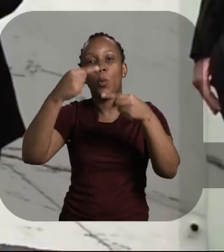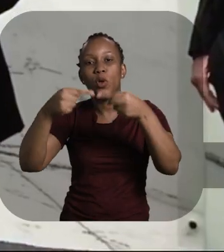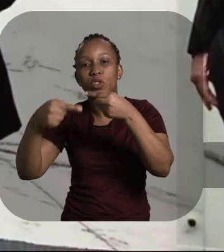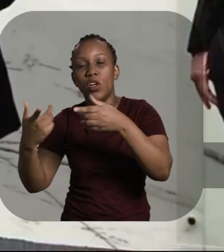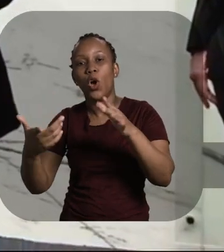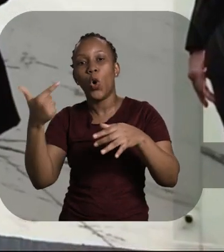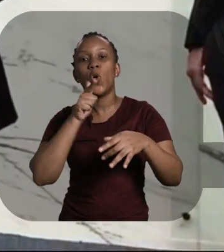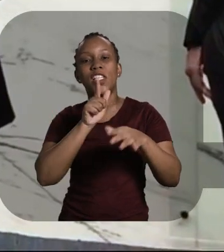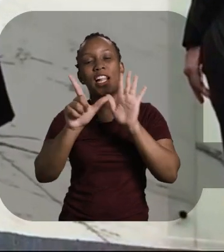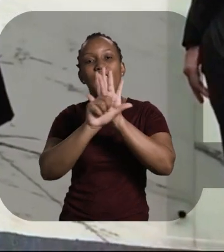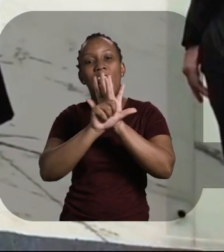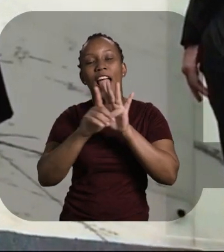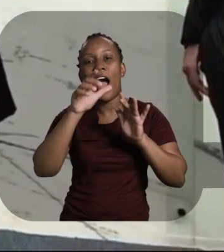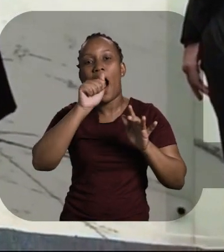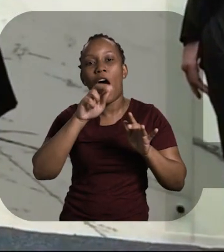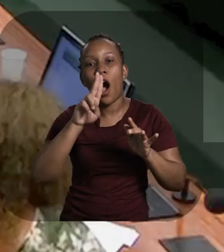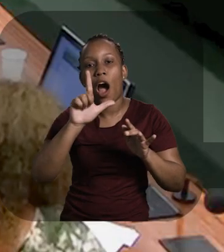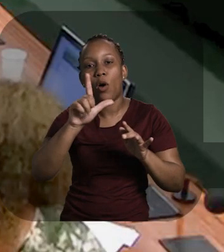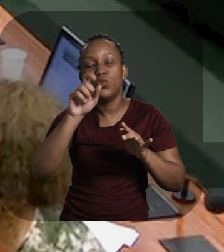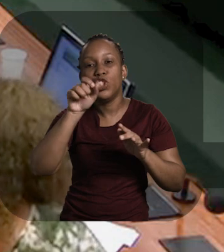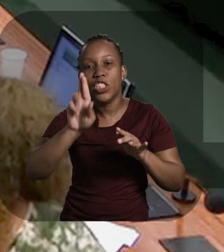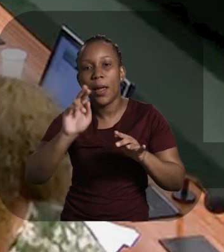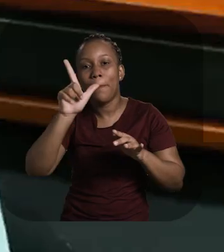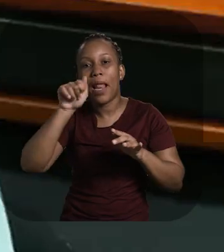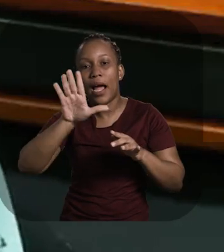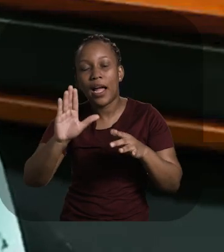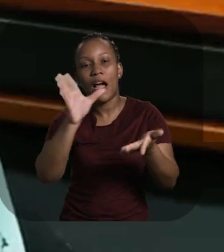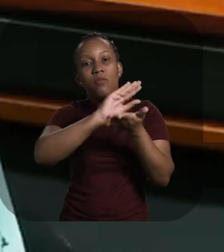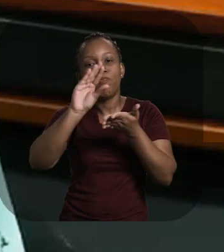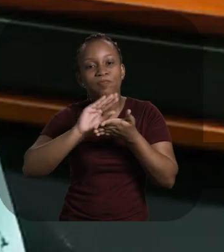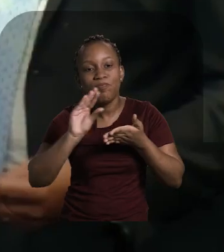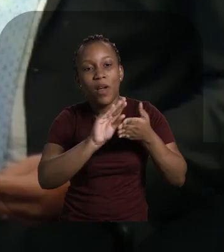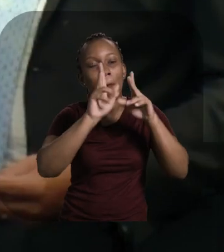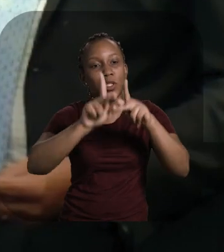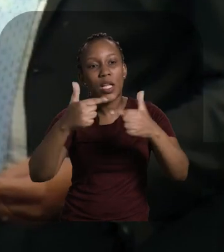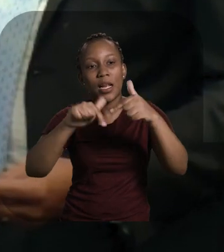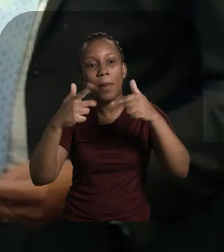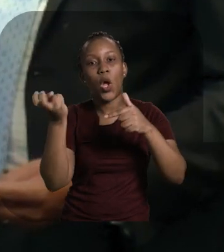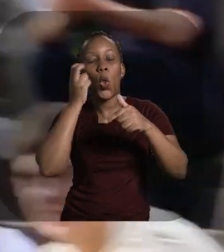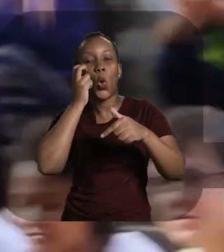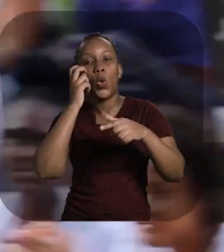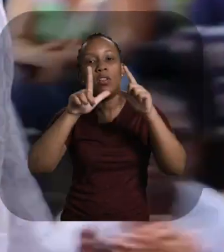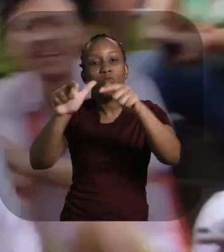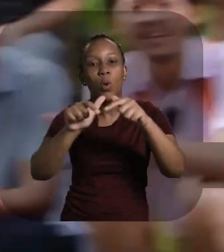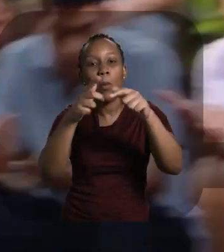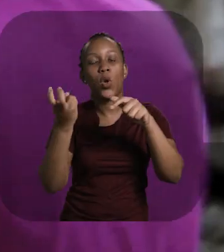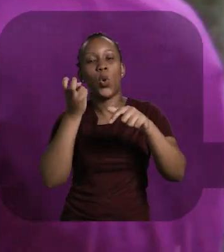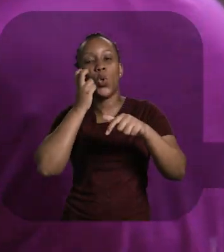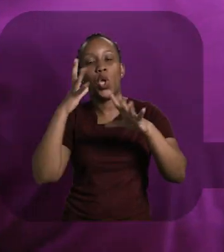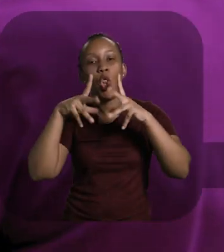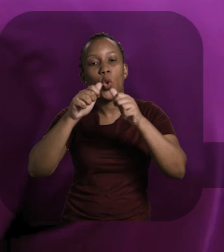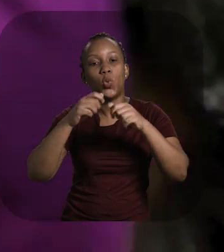censura e na conquista da Lei Aldir Blanc, que vai garantir ações emergenciais e apoio financeiro para agentes e